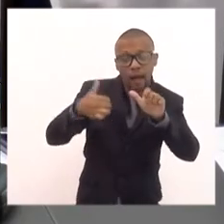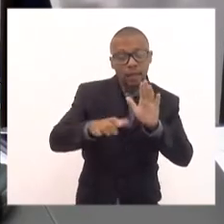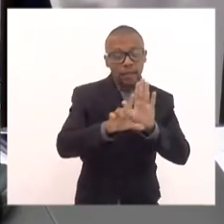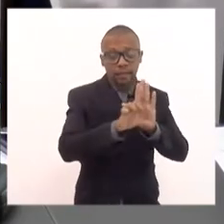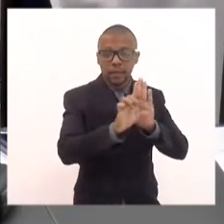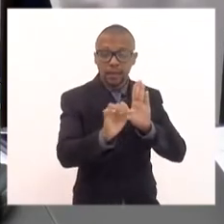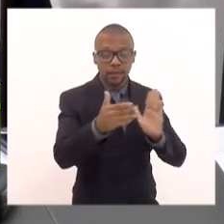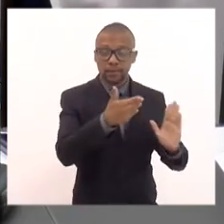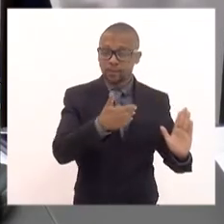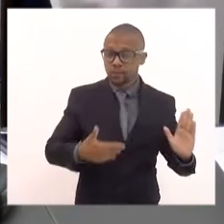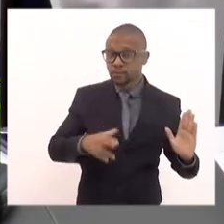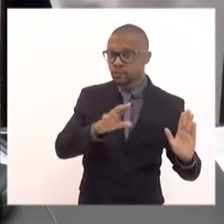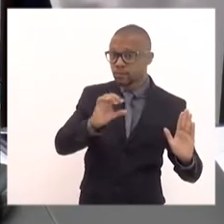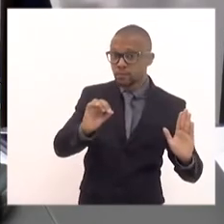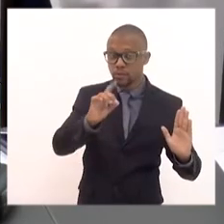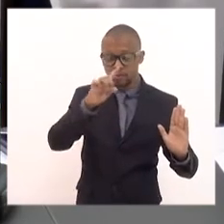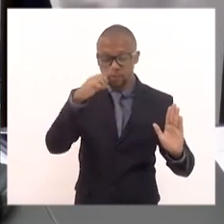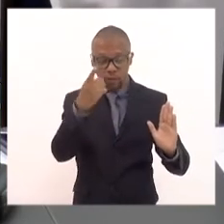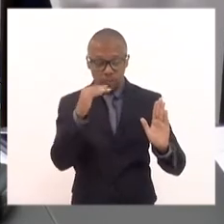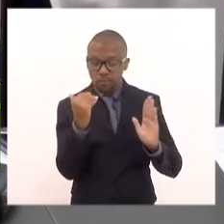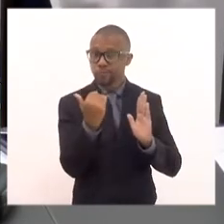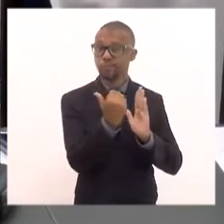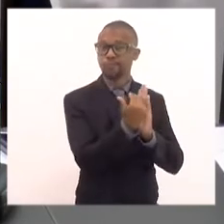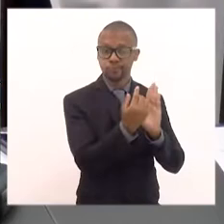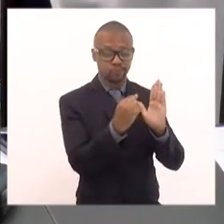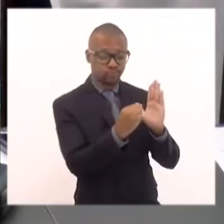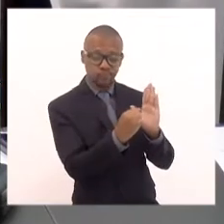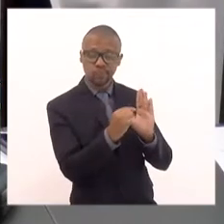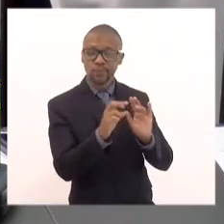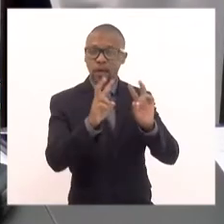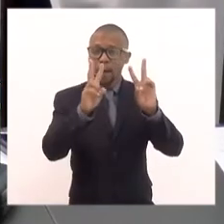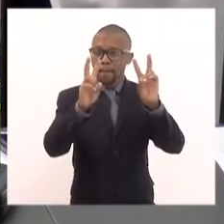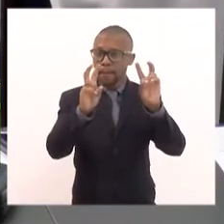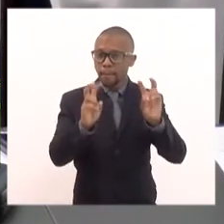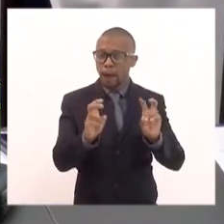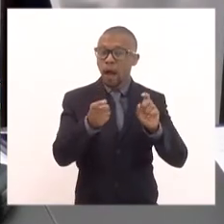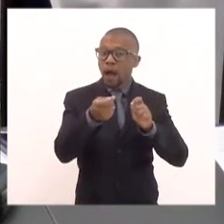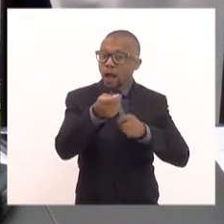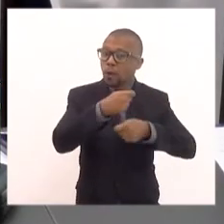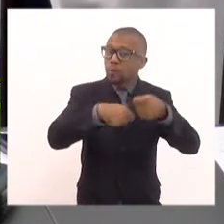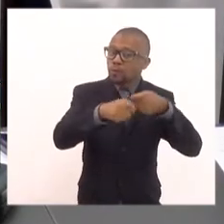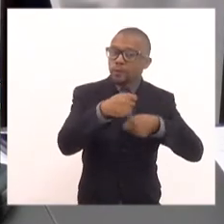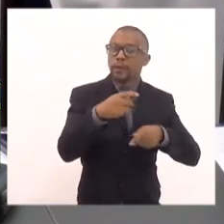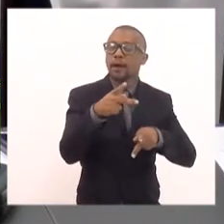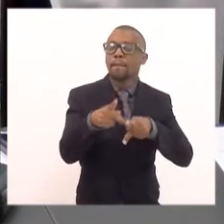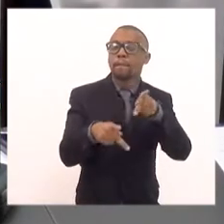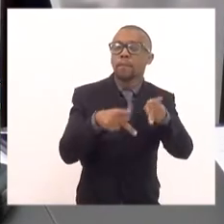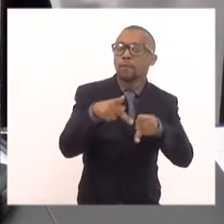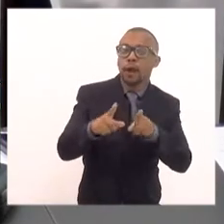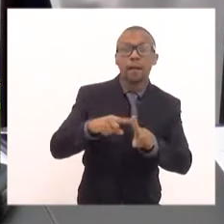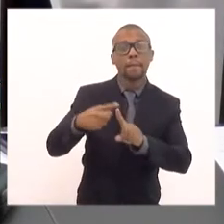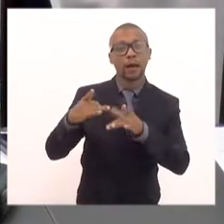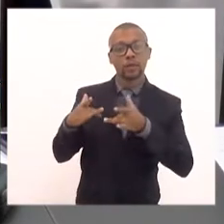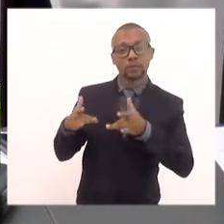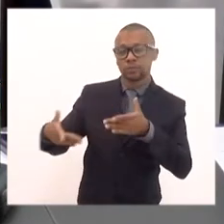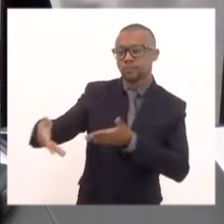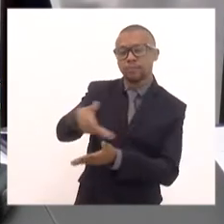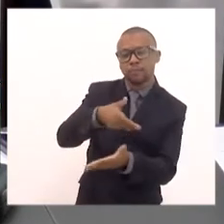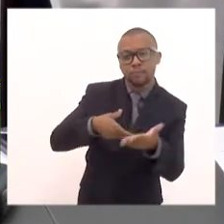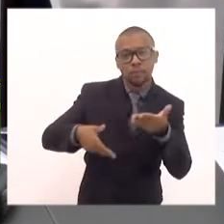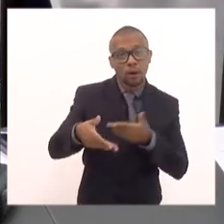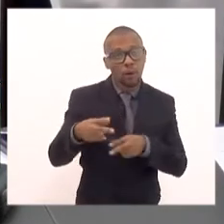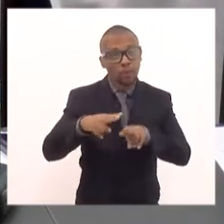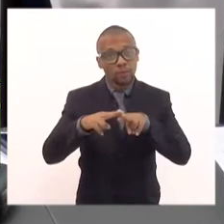legislação estadual sobre o tema da economia popular solidária. Por isso, fazemos essa audiência, inclusive em